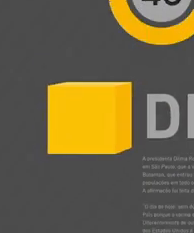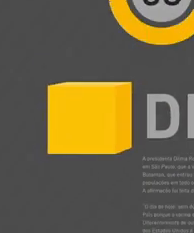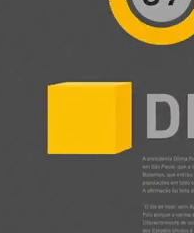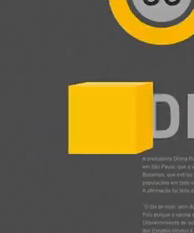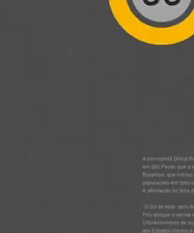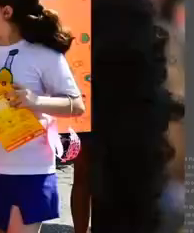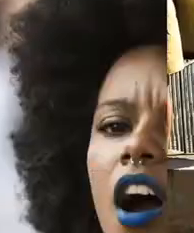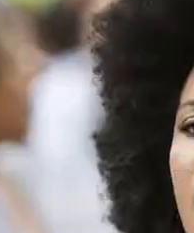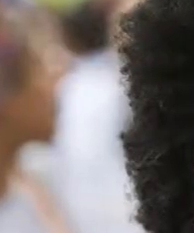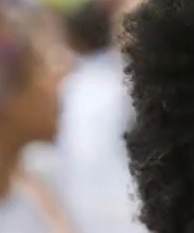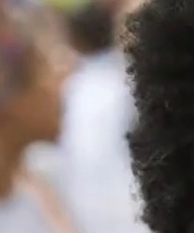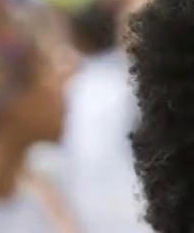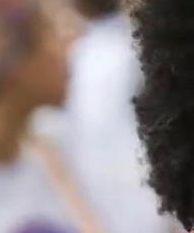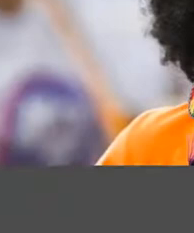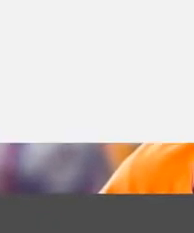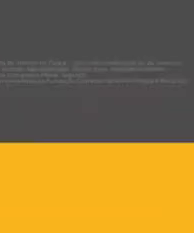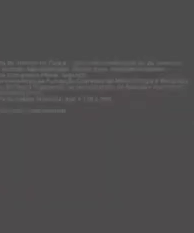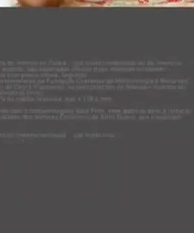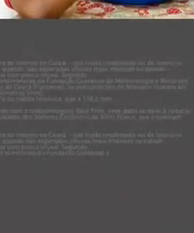o